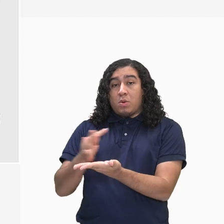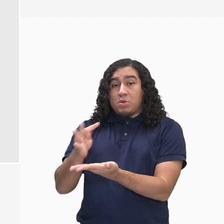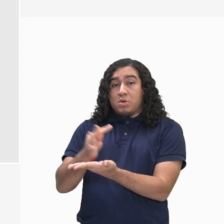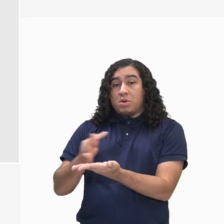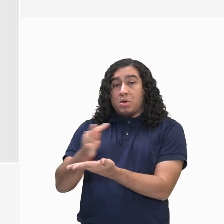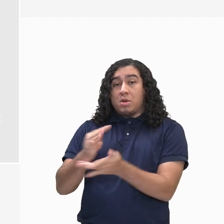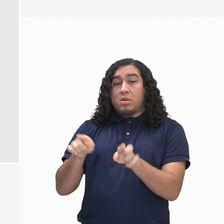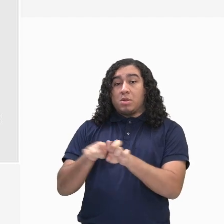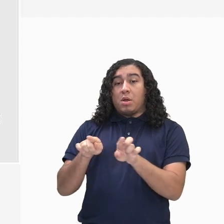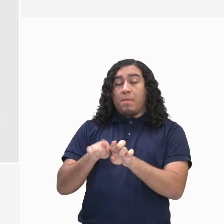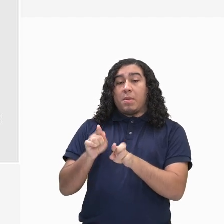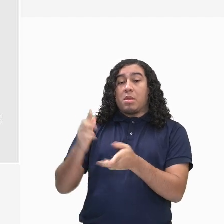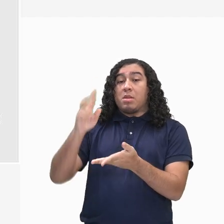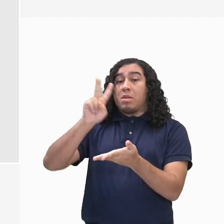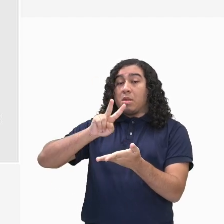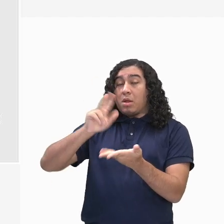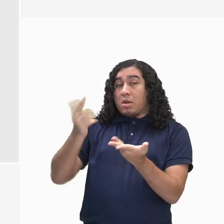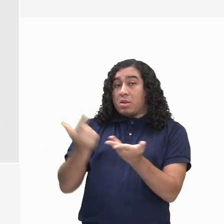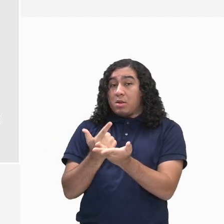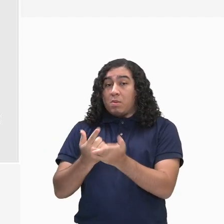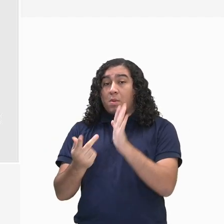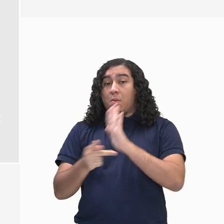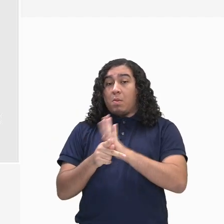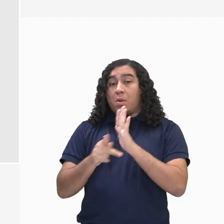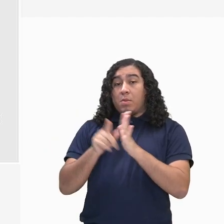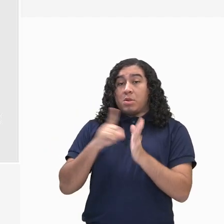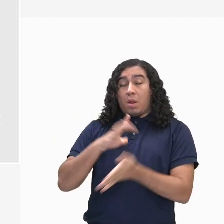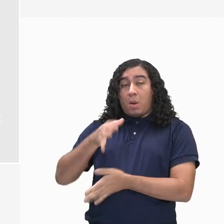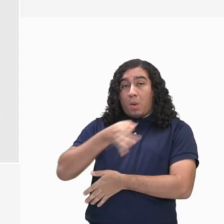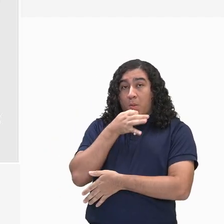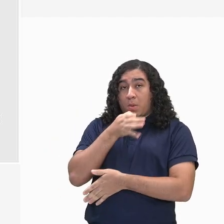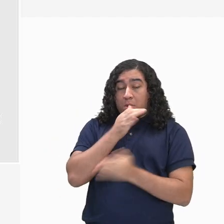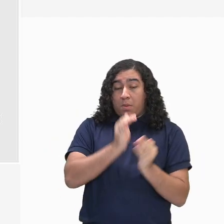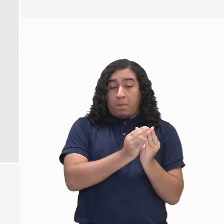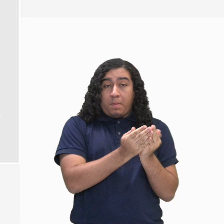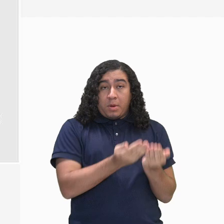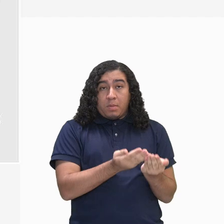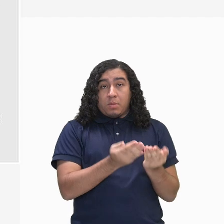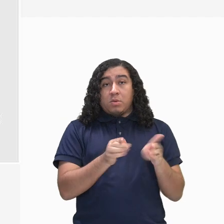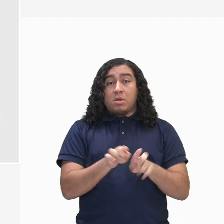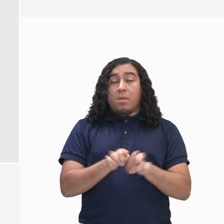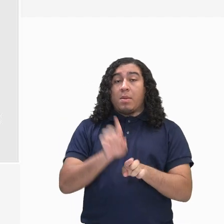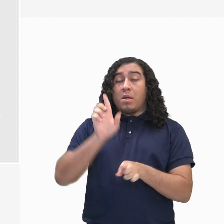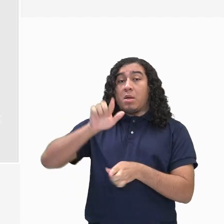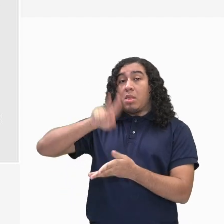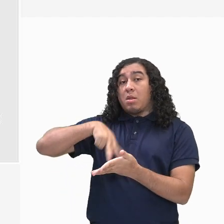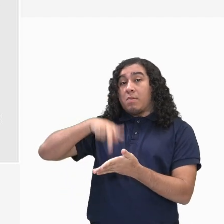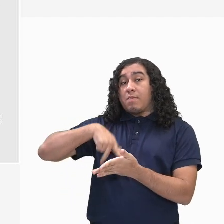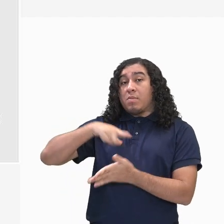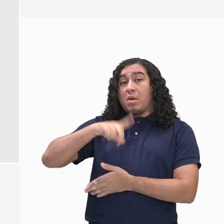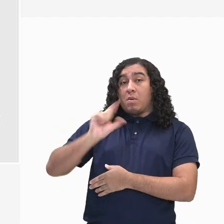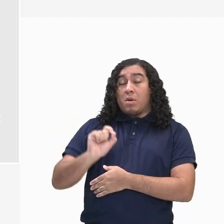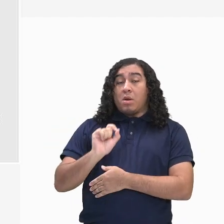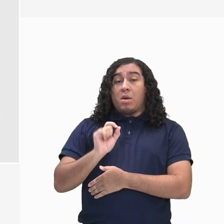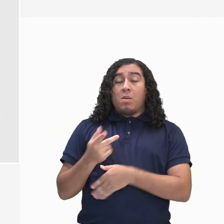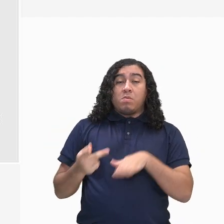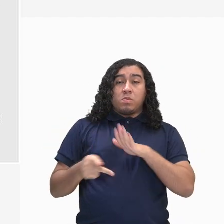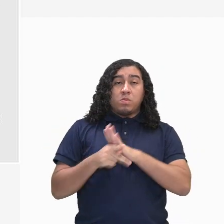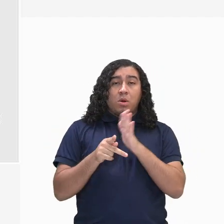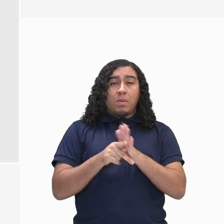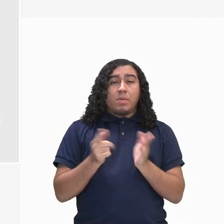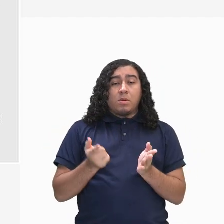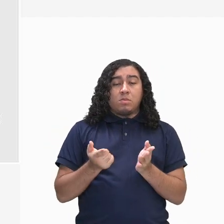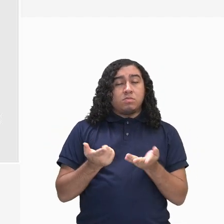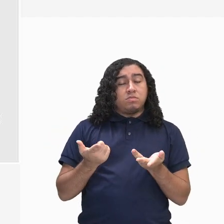que contam a biografia dos fundadores das religiões, dos profetas religiosos. Temos livros para